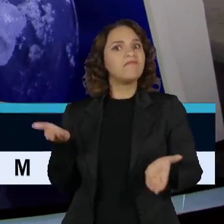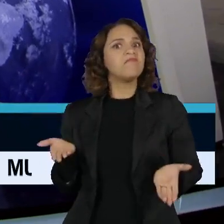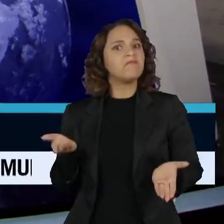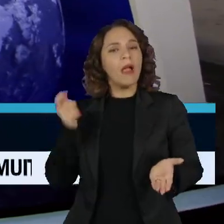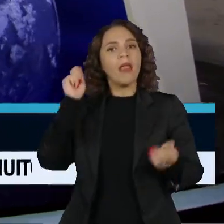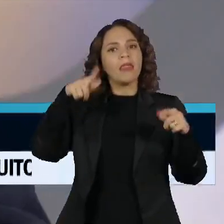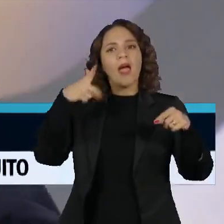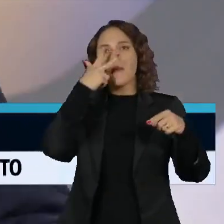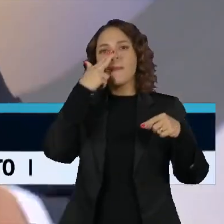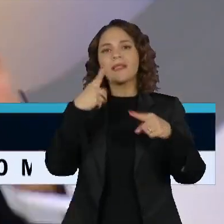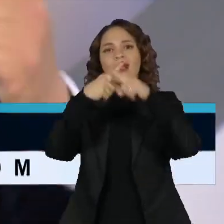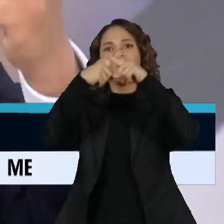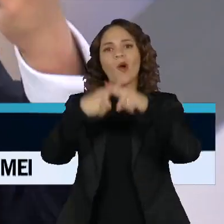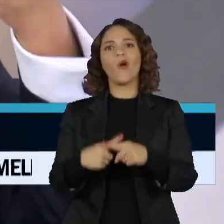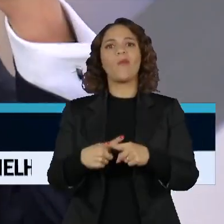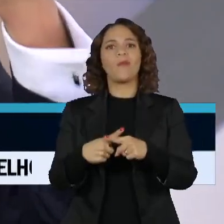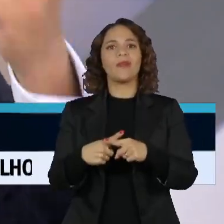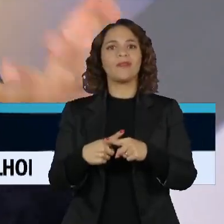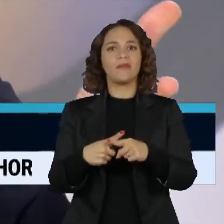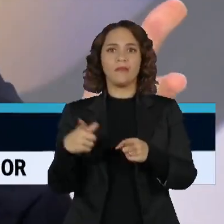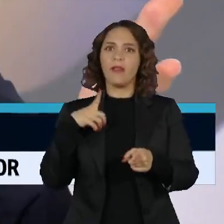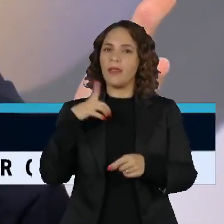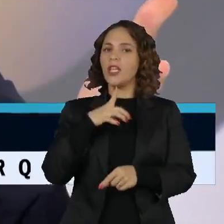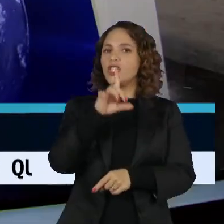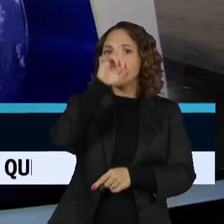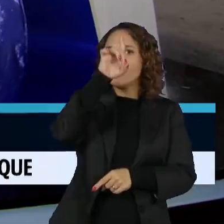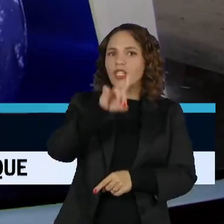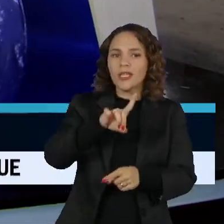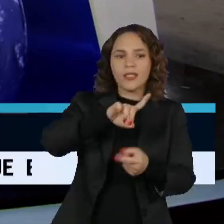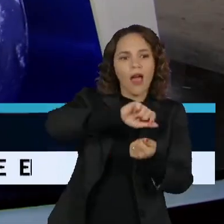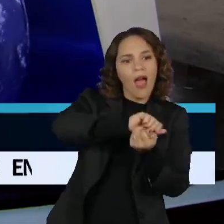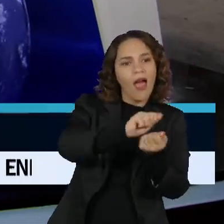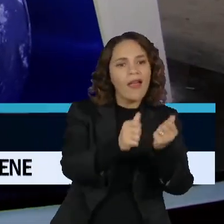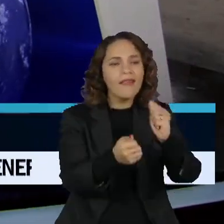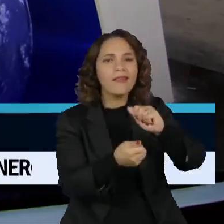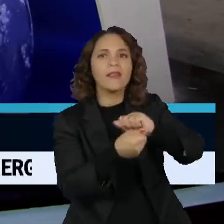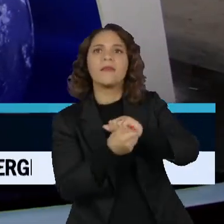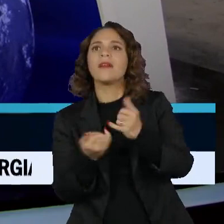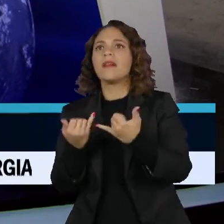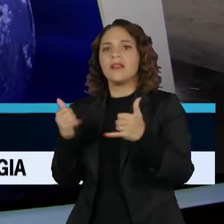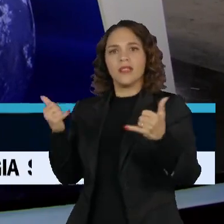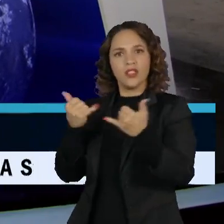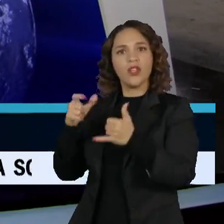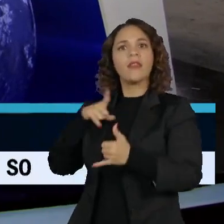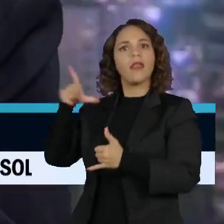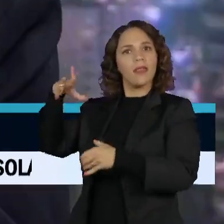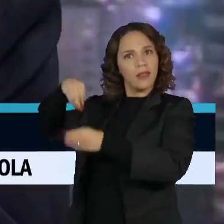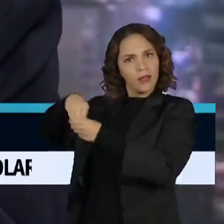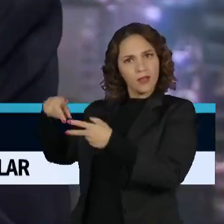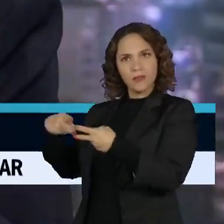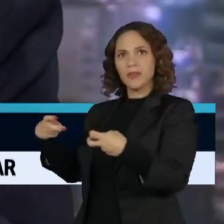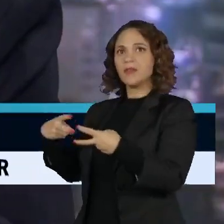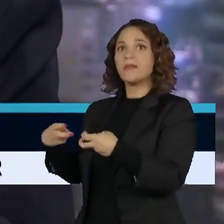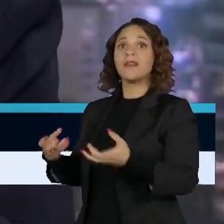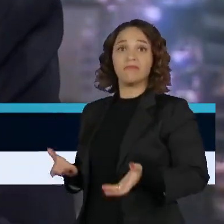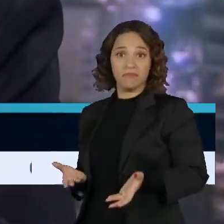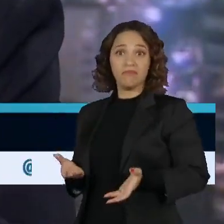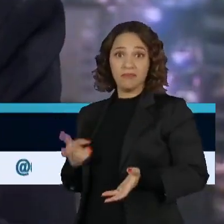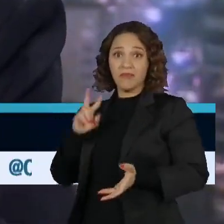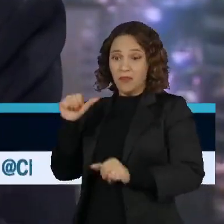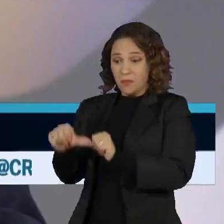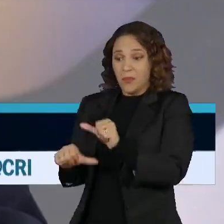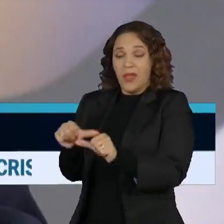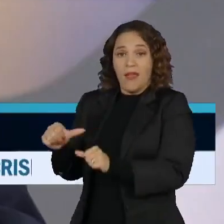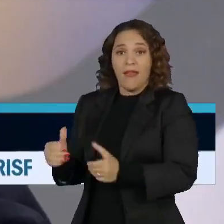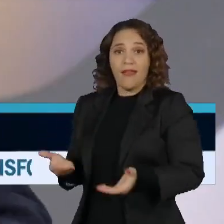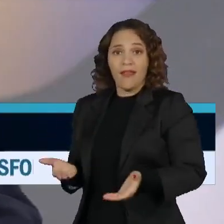Eletrobras da vida, né? Então, ou seja, criar uma diretoria de transição energética só para investir nessa transição que vai mudar. Vai mudar. O combustível